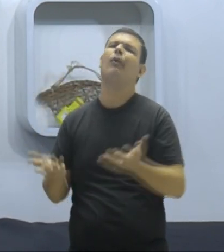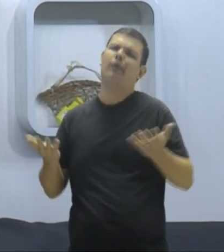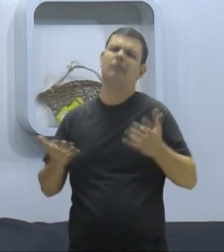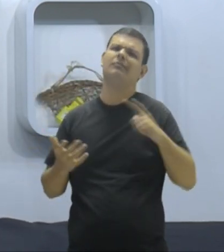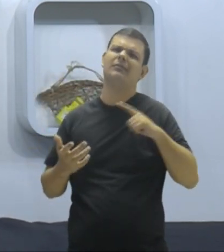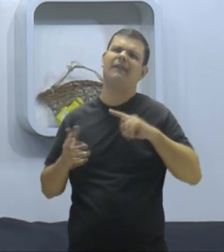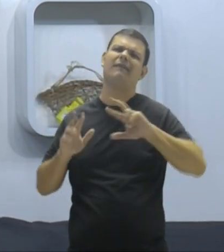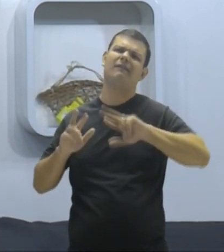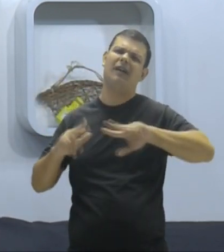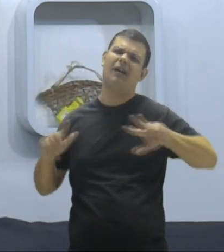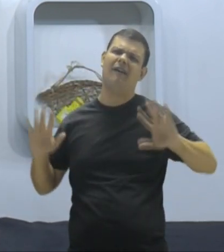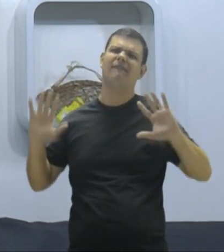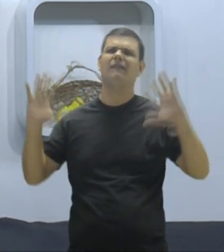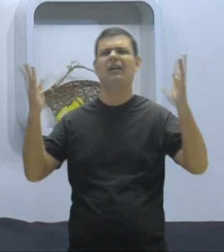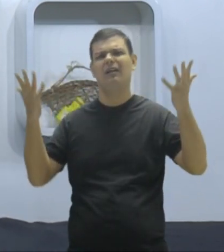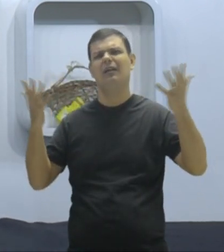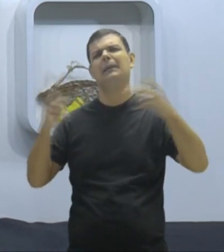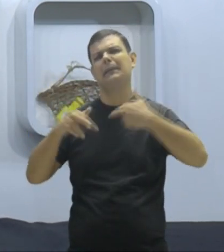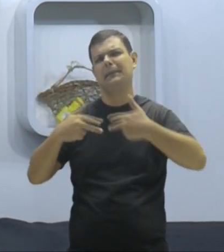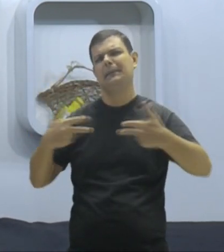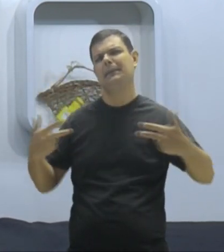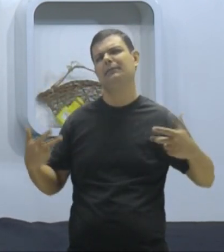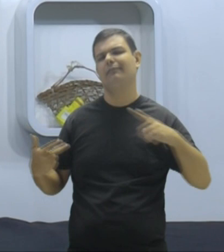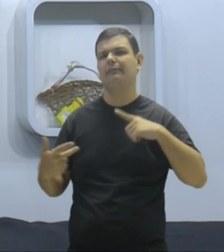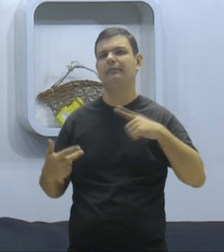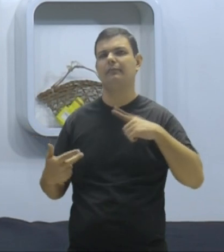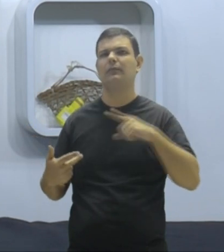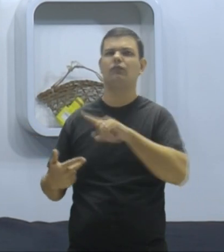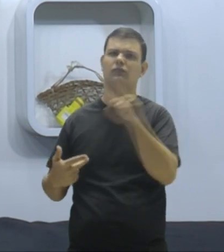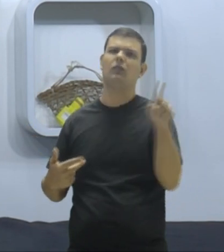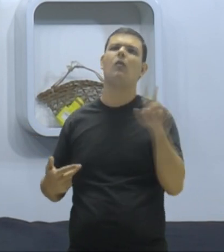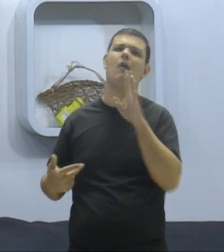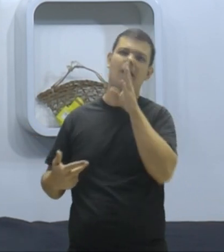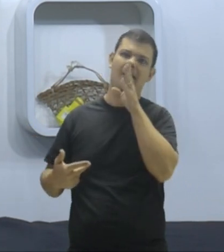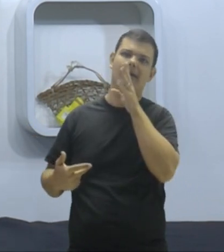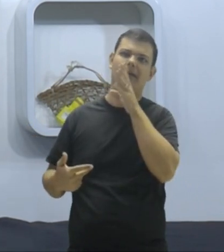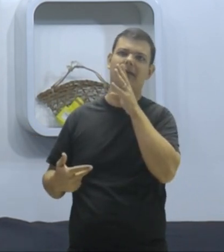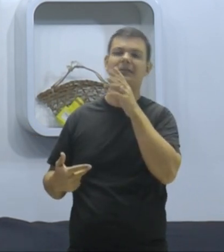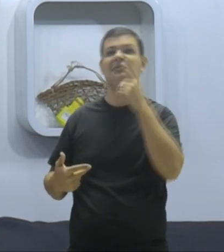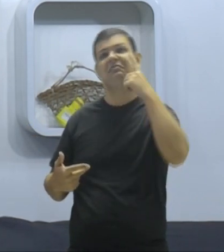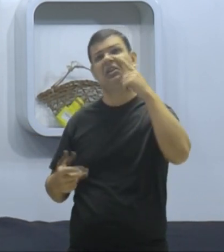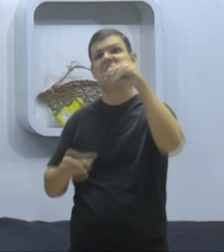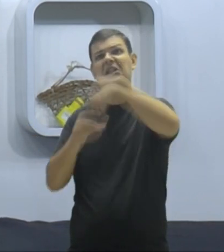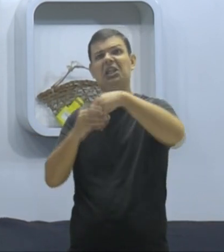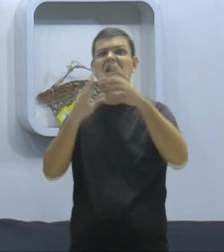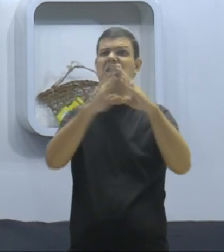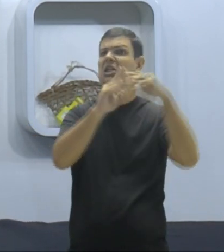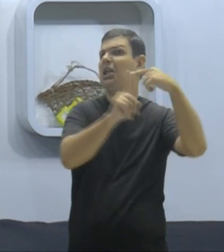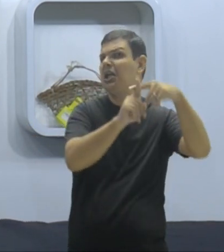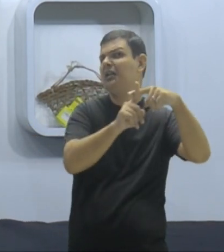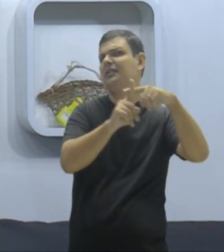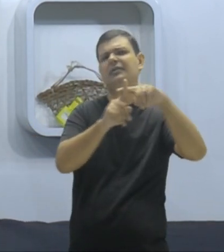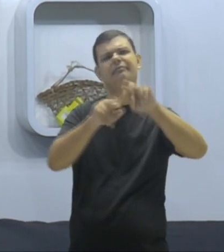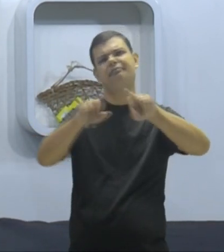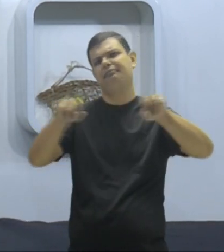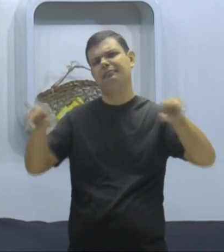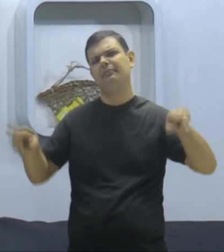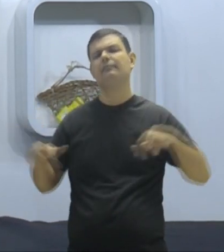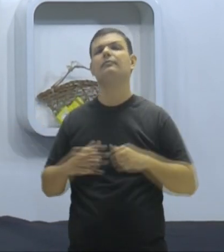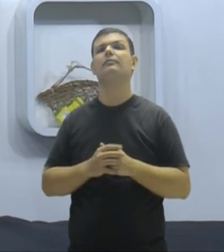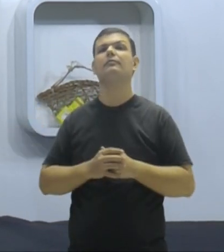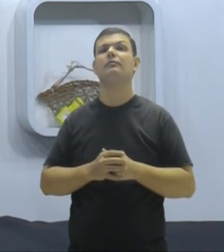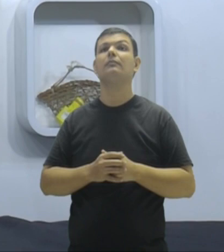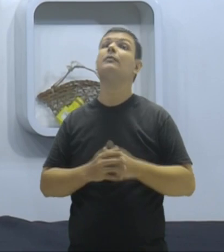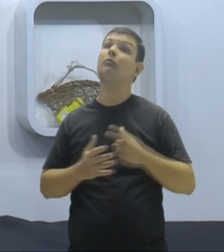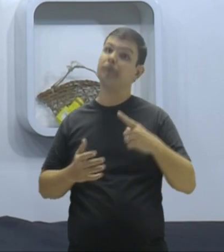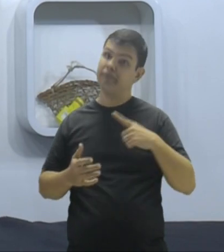vários espetáculos, em shows, em praticamente tudo da nossa, onde nós observamos em igrejas e tudo mais. Então o violão está bem presente